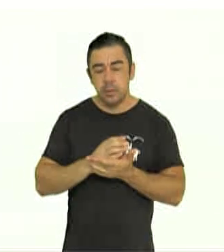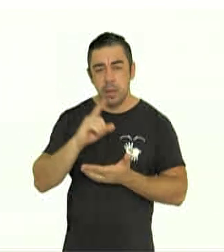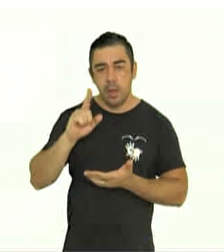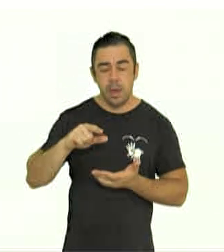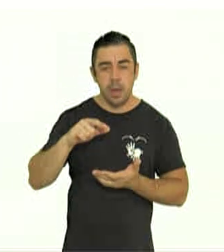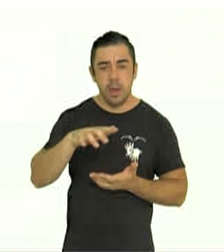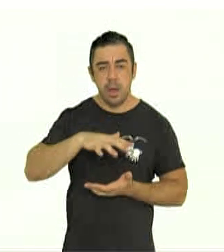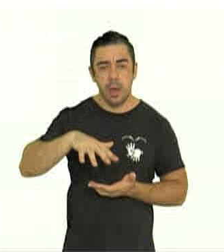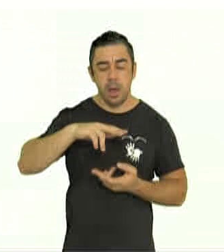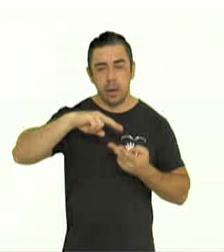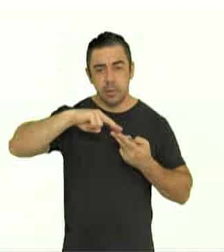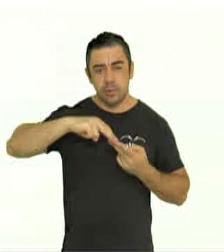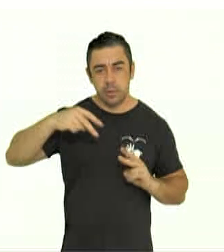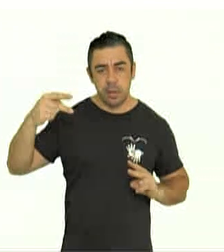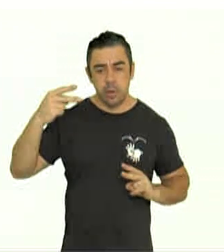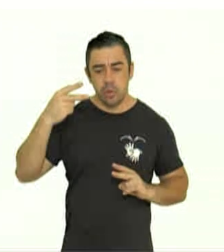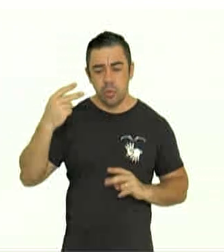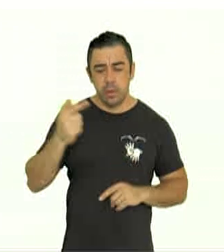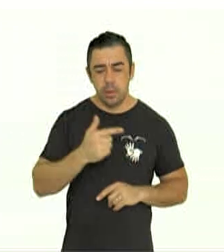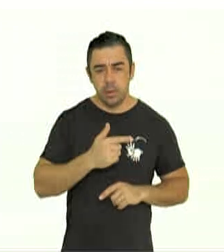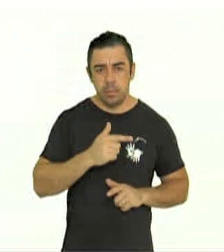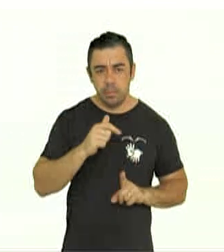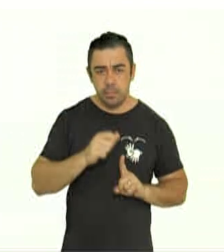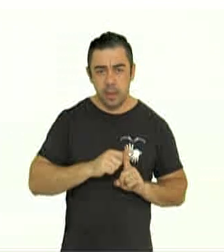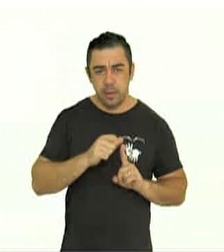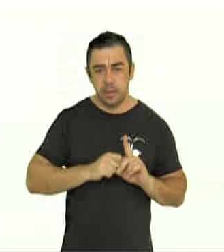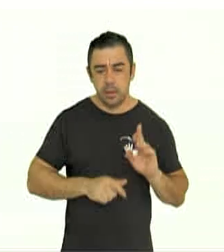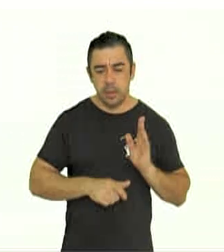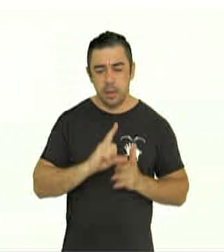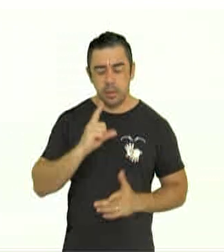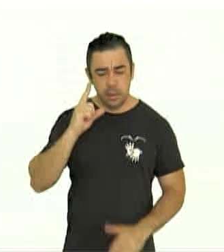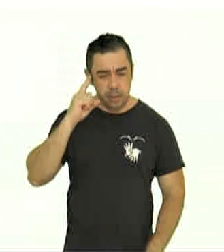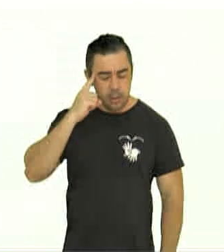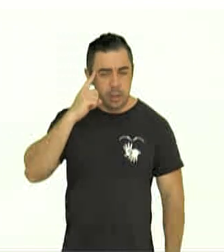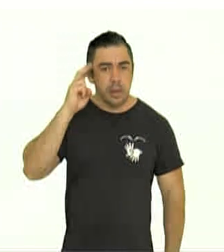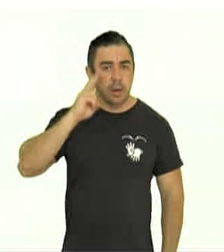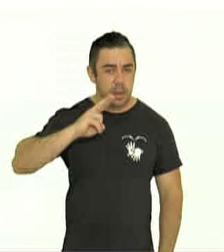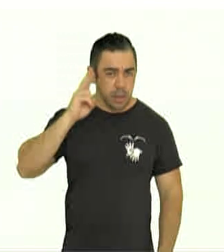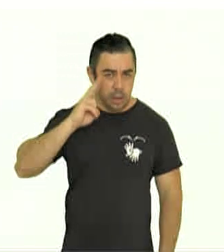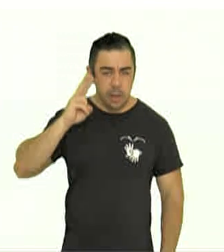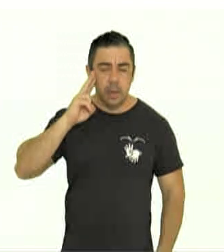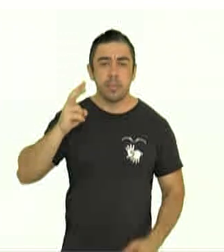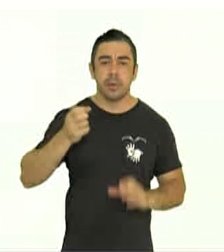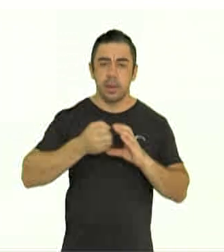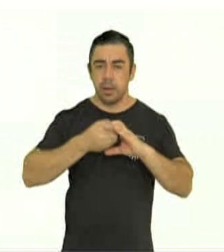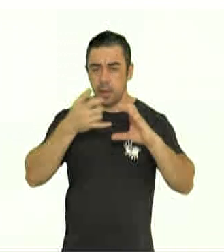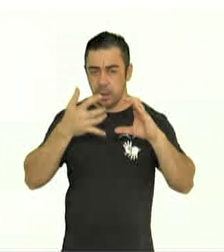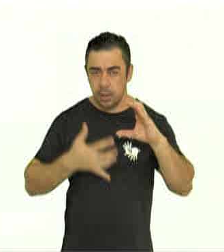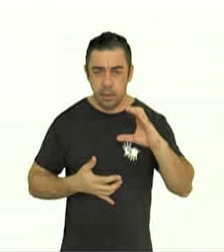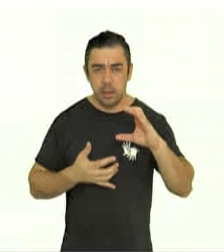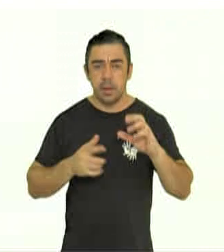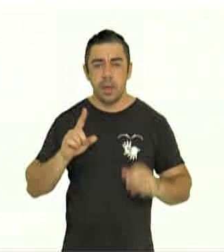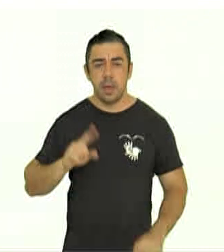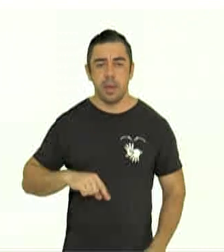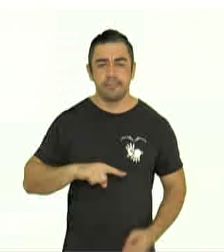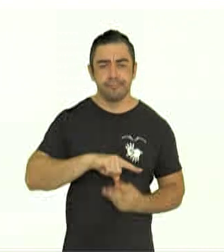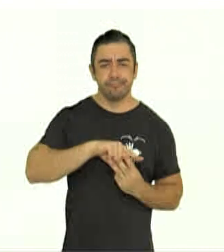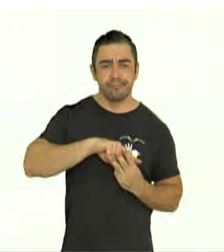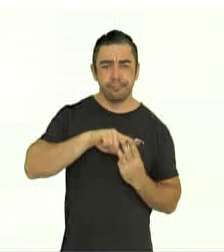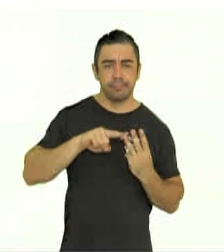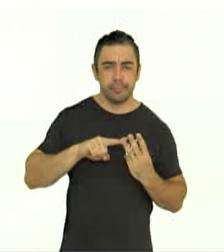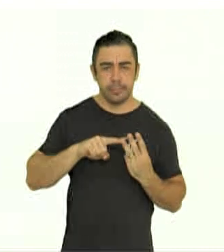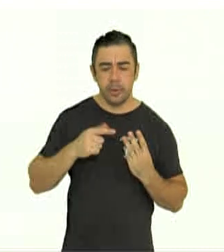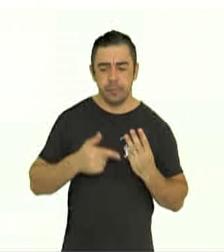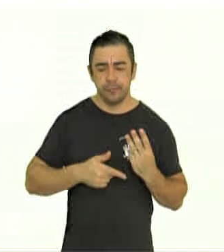genética. 2 meses antes fez a revisão do texto e ainda estavam nítidas na memória as características da trissomia do